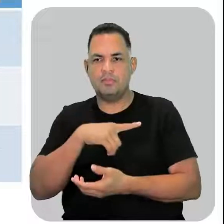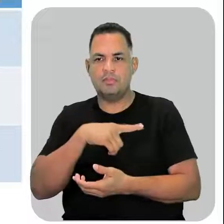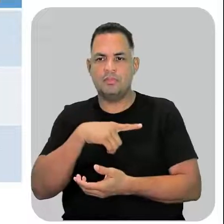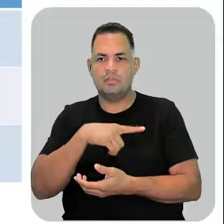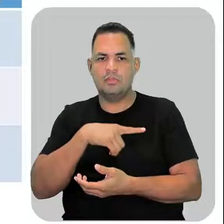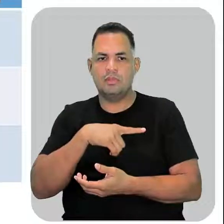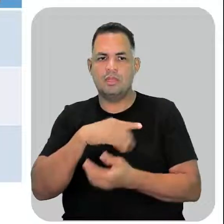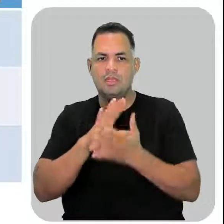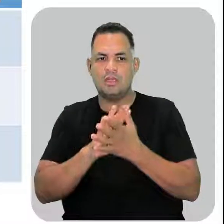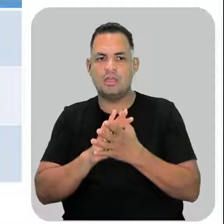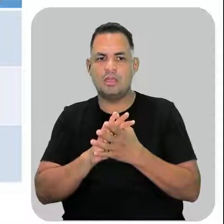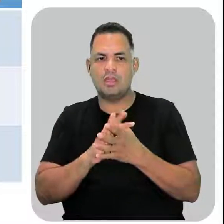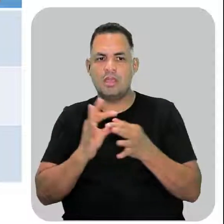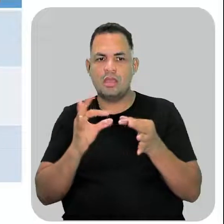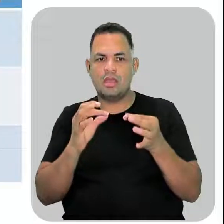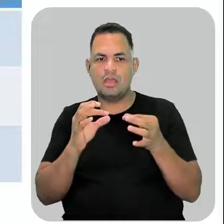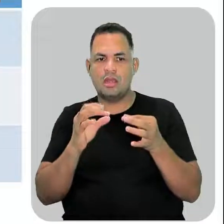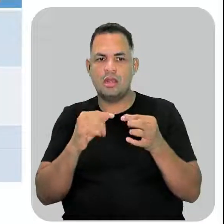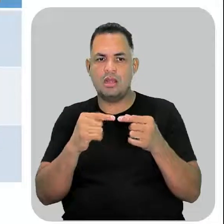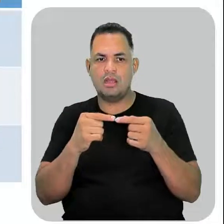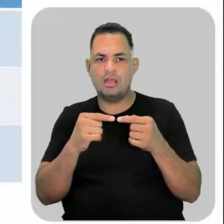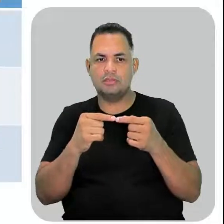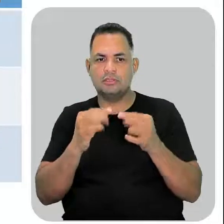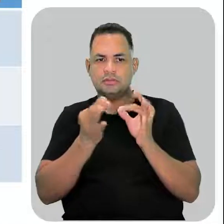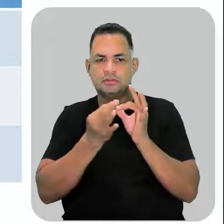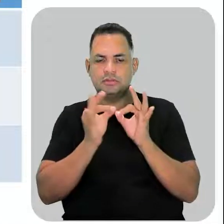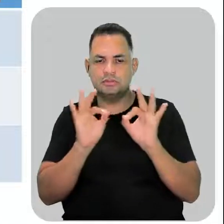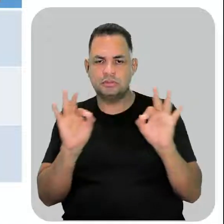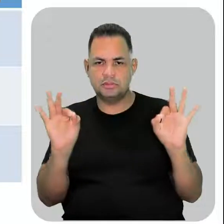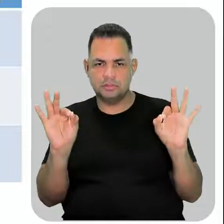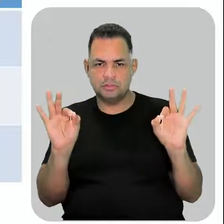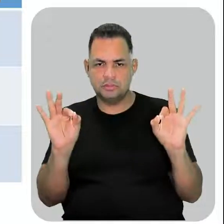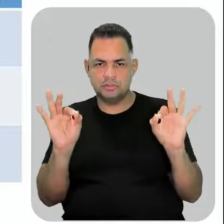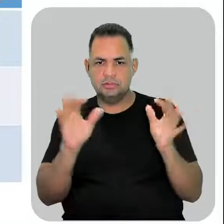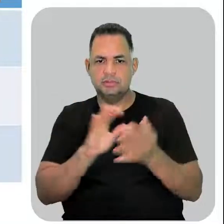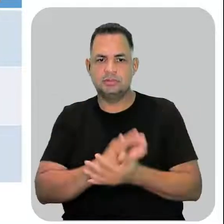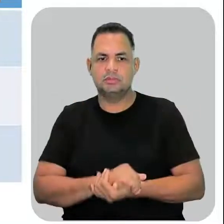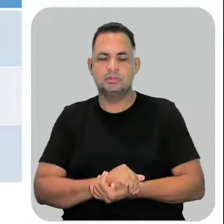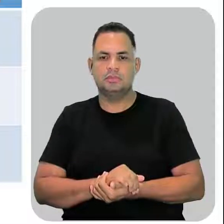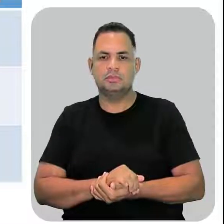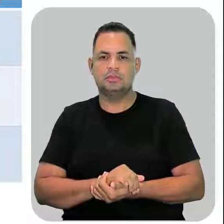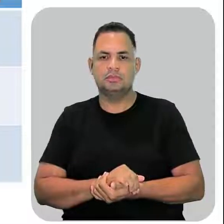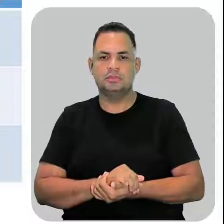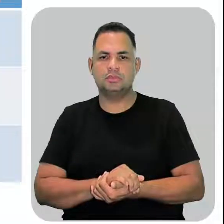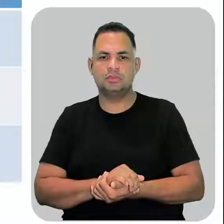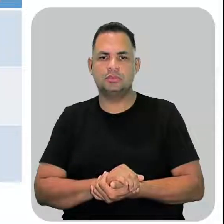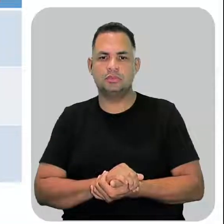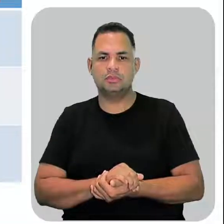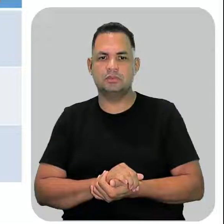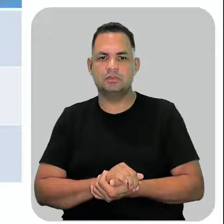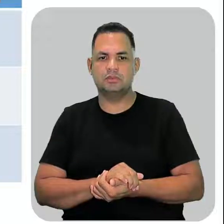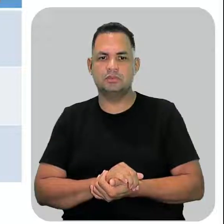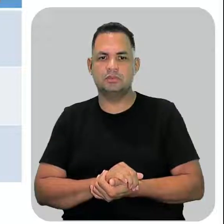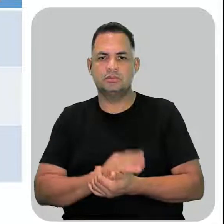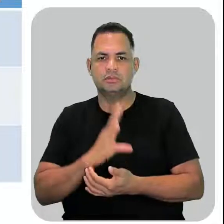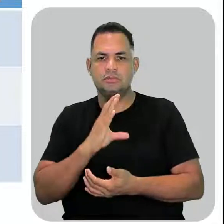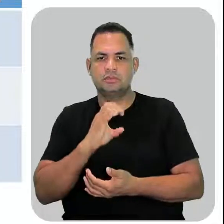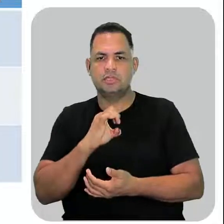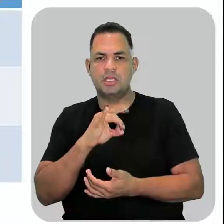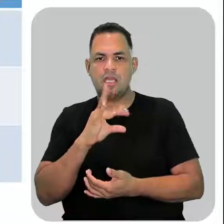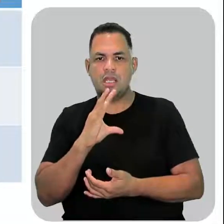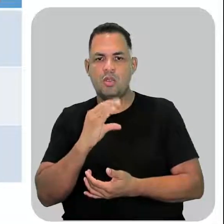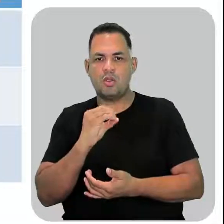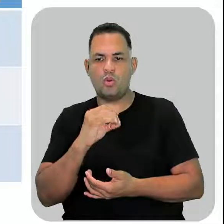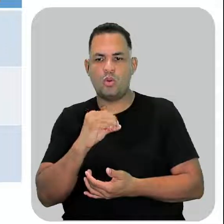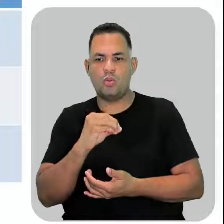ligação do tipo simples entre eles e eles vão formar um elo, né, que a gente chama lá de ciclo.